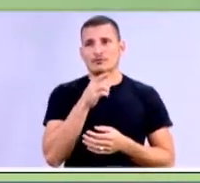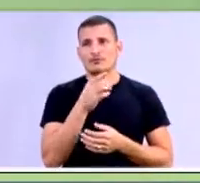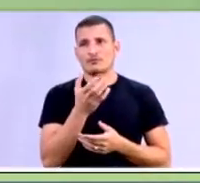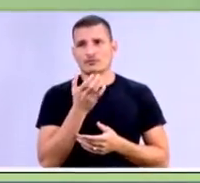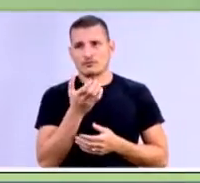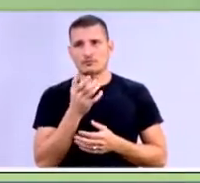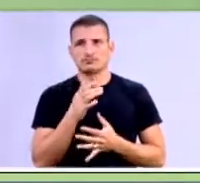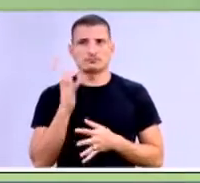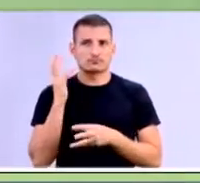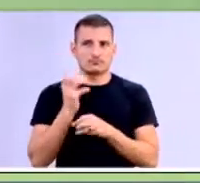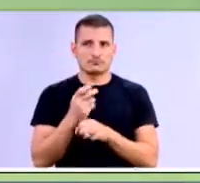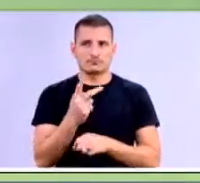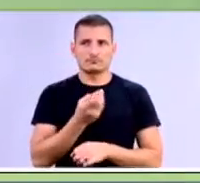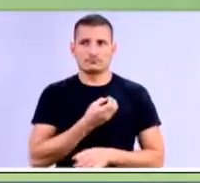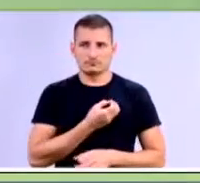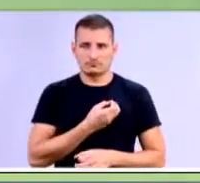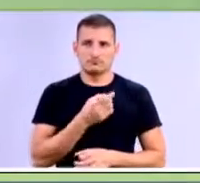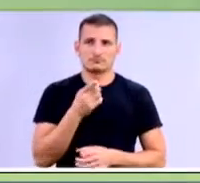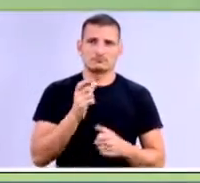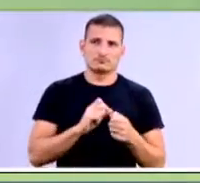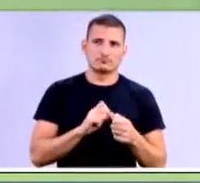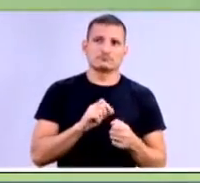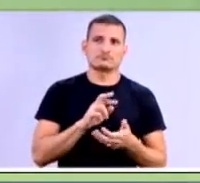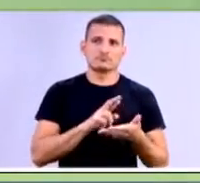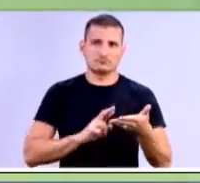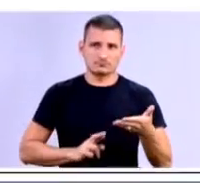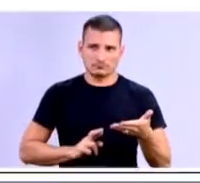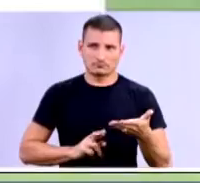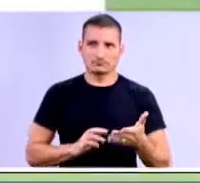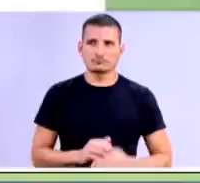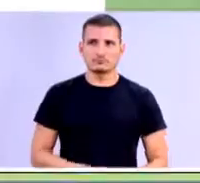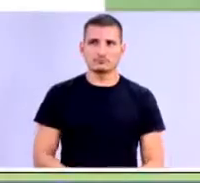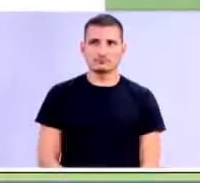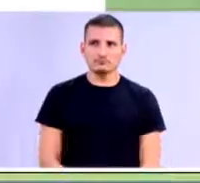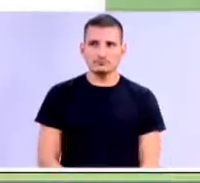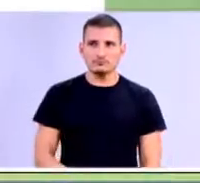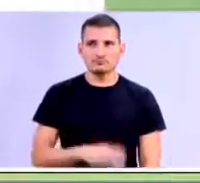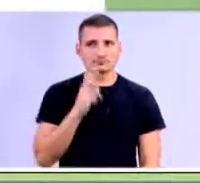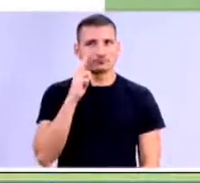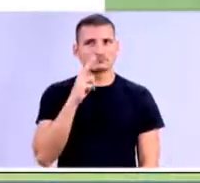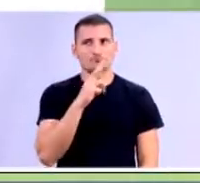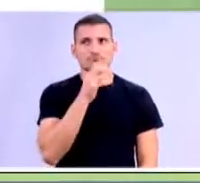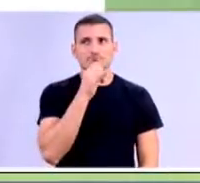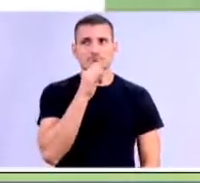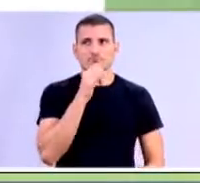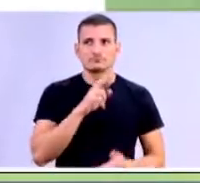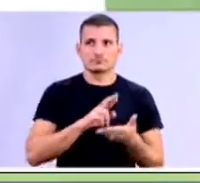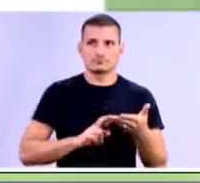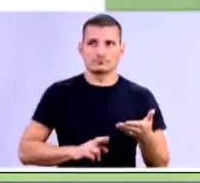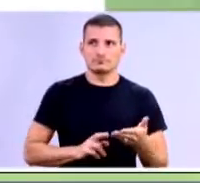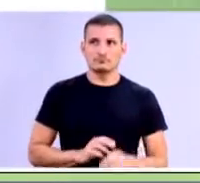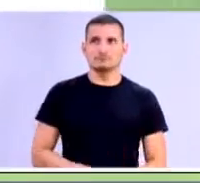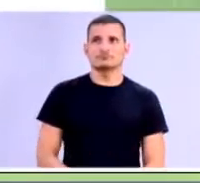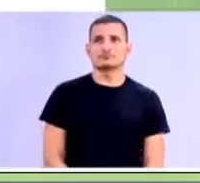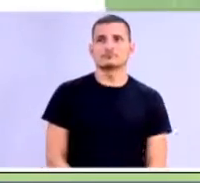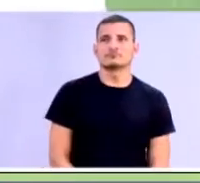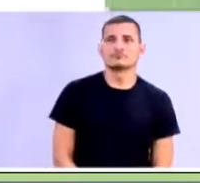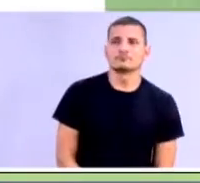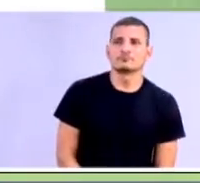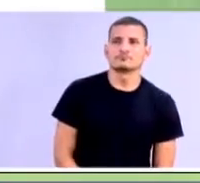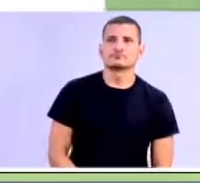deseja uma revisão de sua nota, você vai para um requerimento. Olha aqui o exemplo do requerimento modelo. No